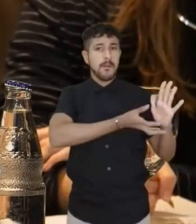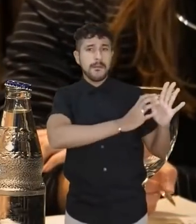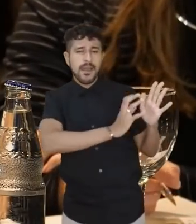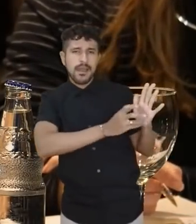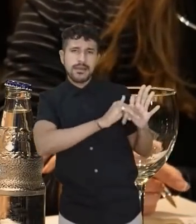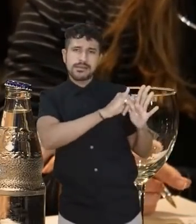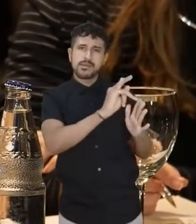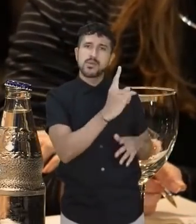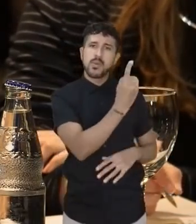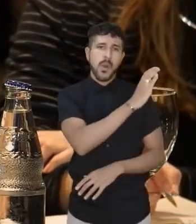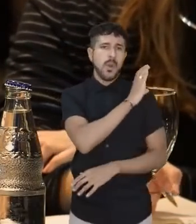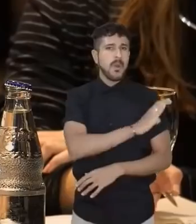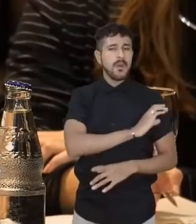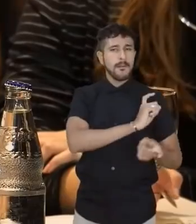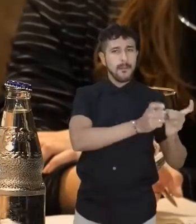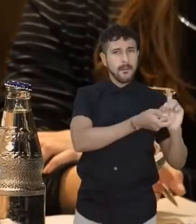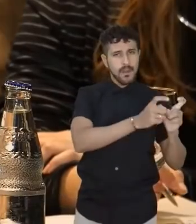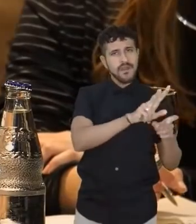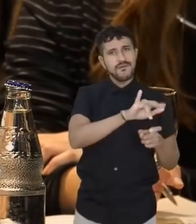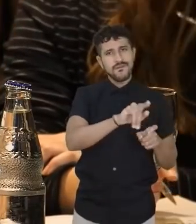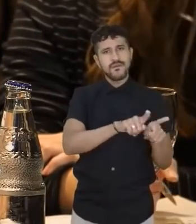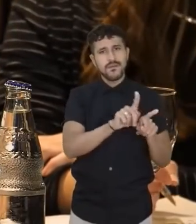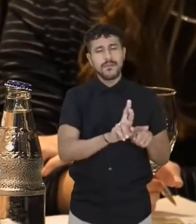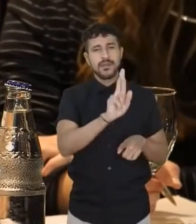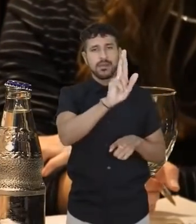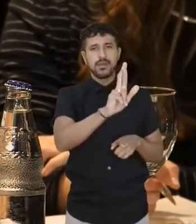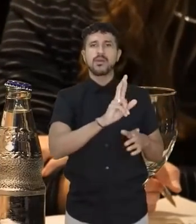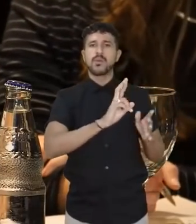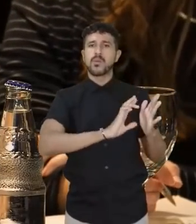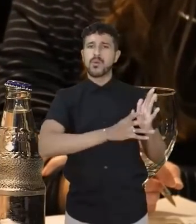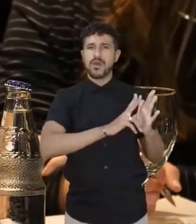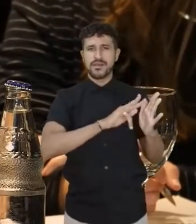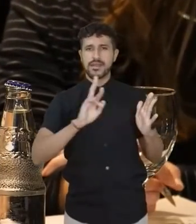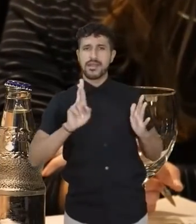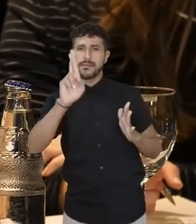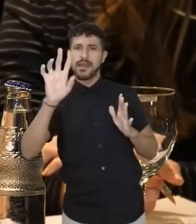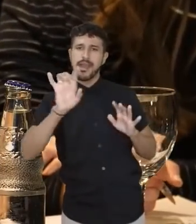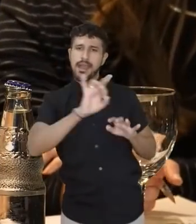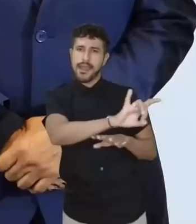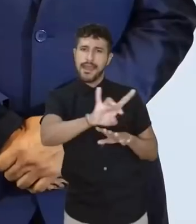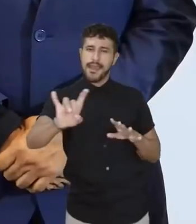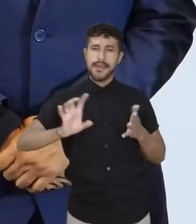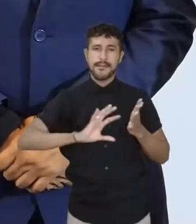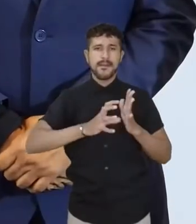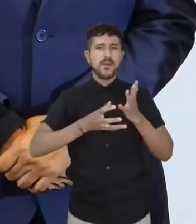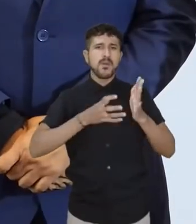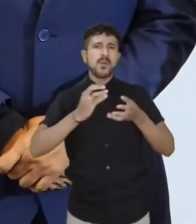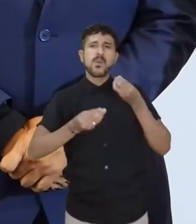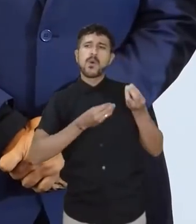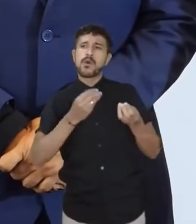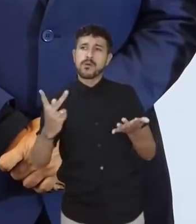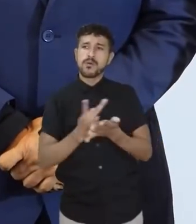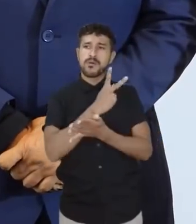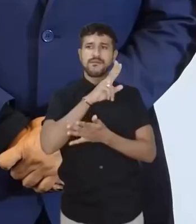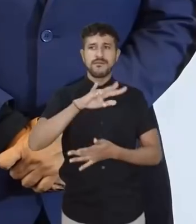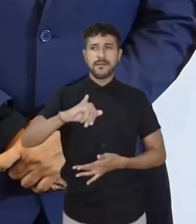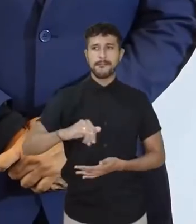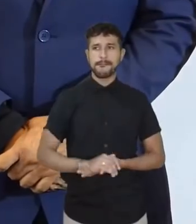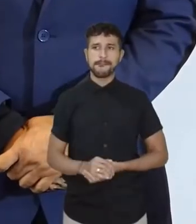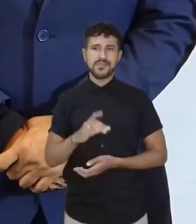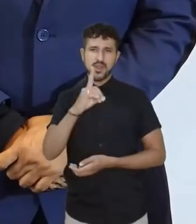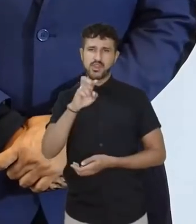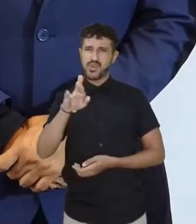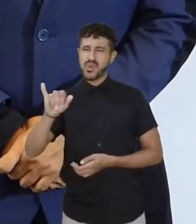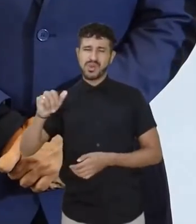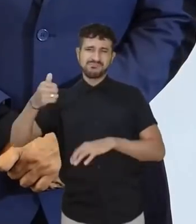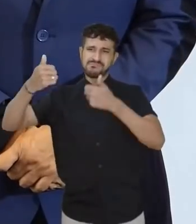coordenação executiva também, que vai tocar a campanha no dia a dia, vão ter representantes dos partidos, e como é que vai funcionar isso? Obrigado. Dória eu não vou avaliar, acho que